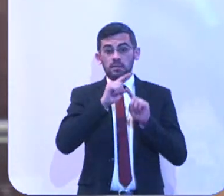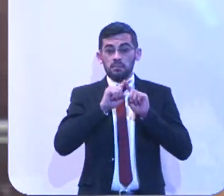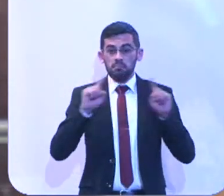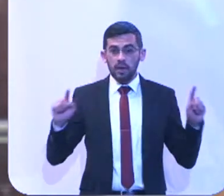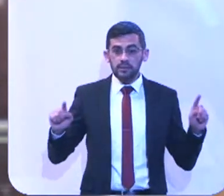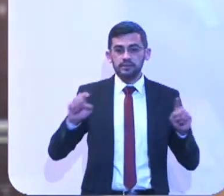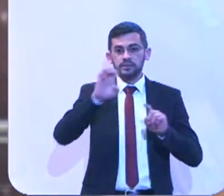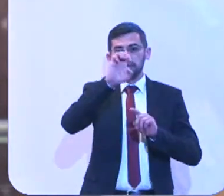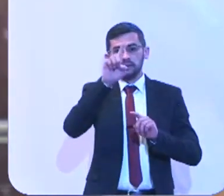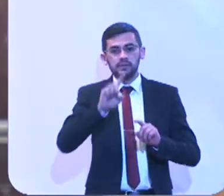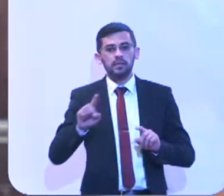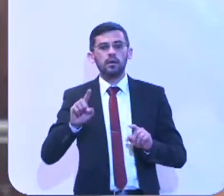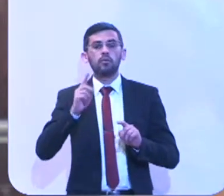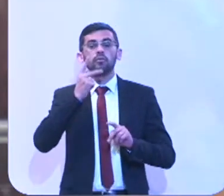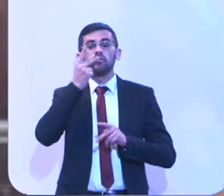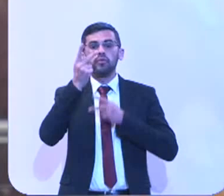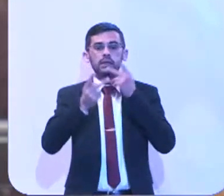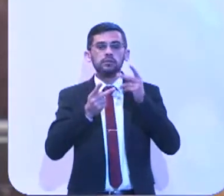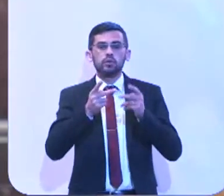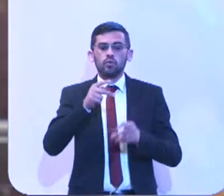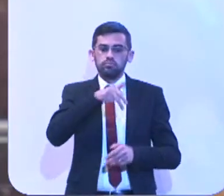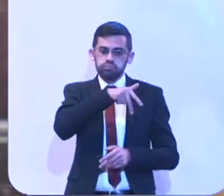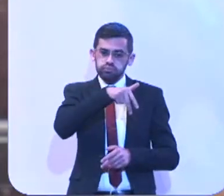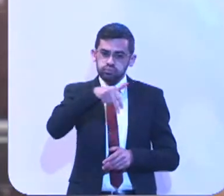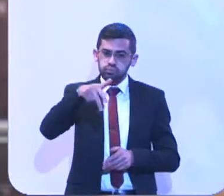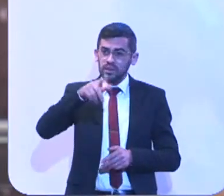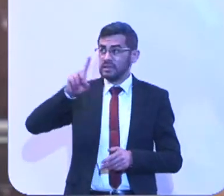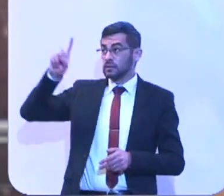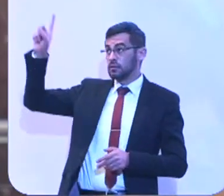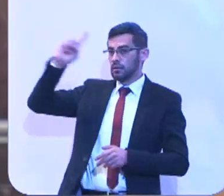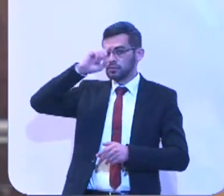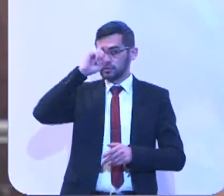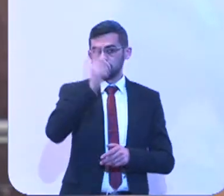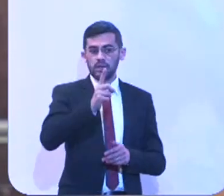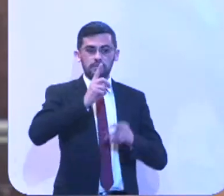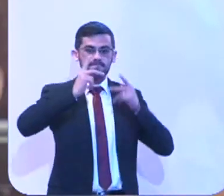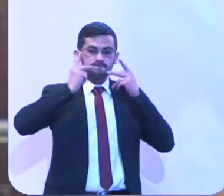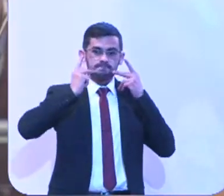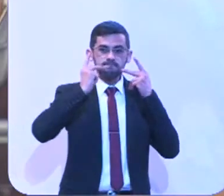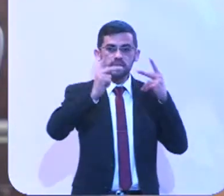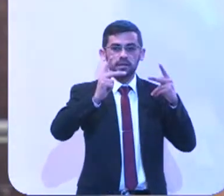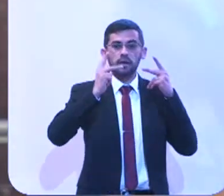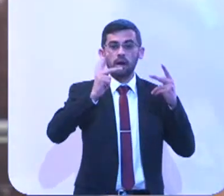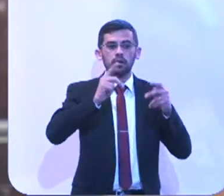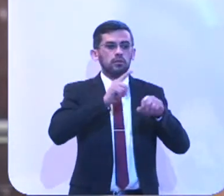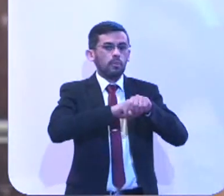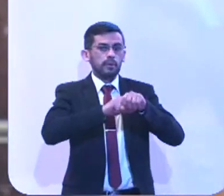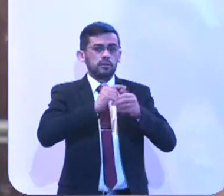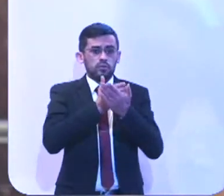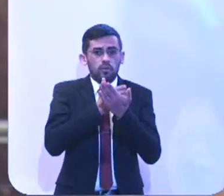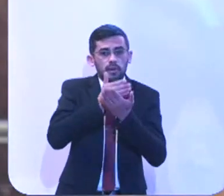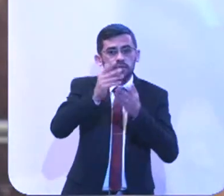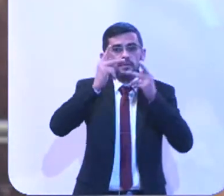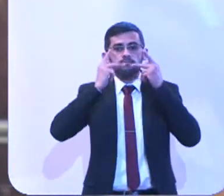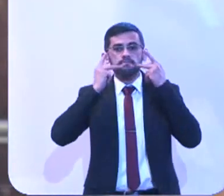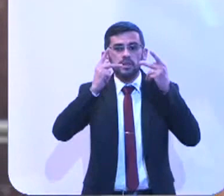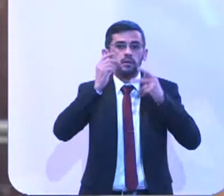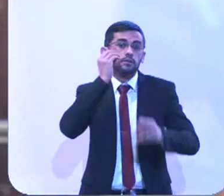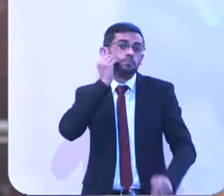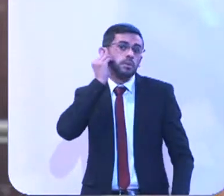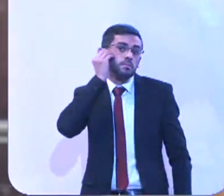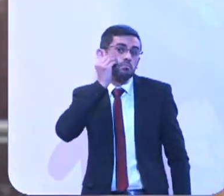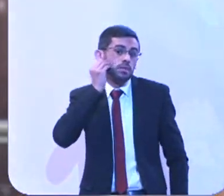Mas Ezequiel começa a andar no meio dos ossos e Deus lhe manda pregar. E quando ele começa a pregar, ele experimenta